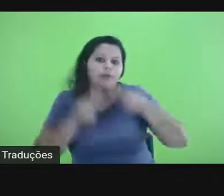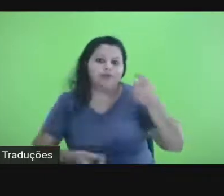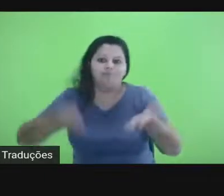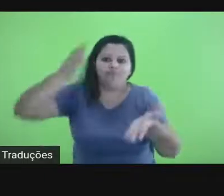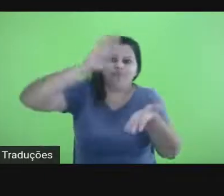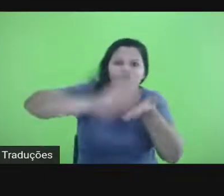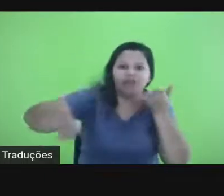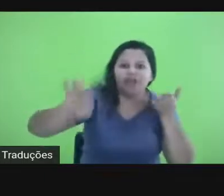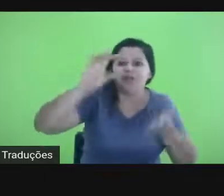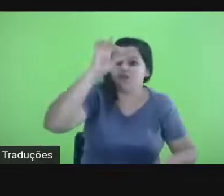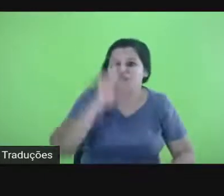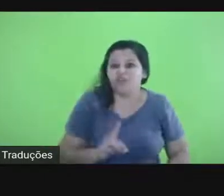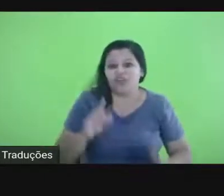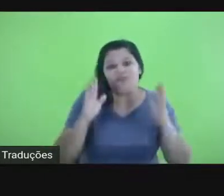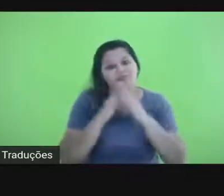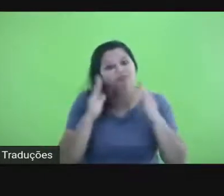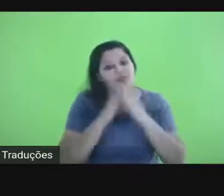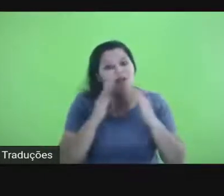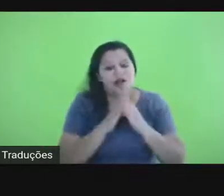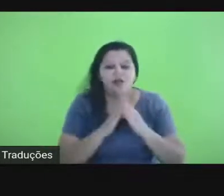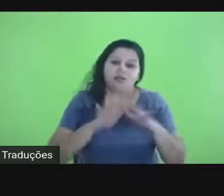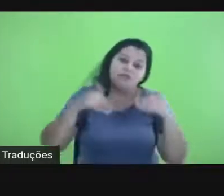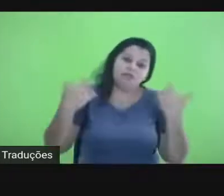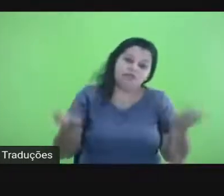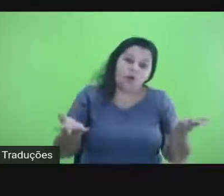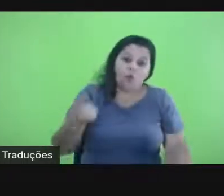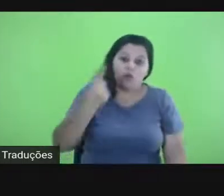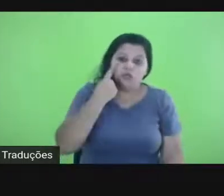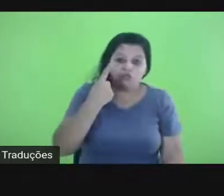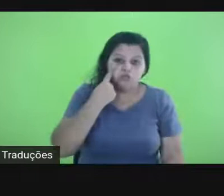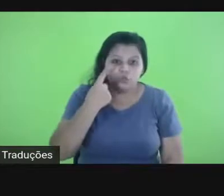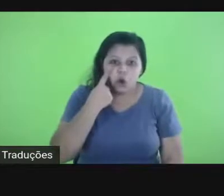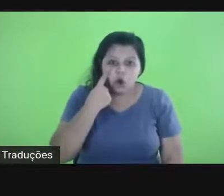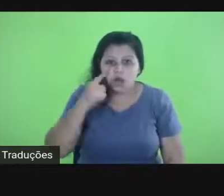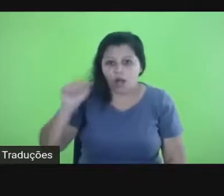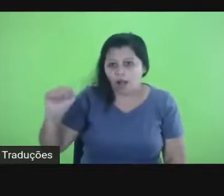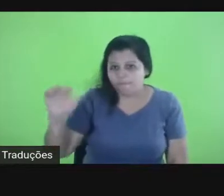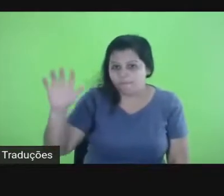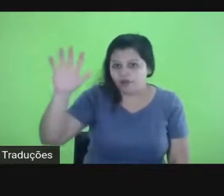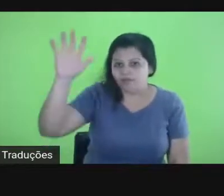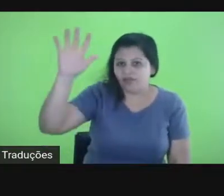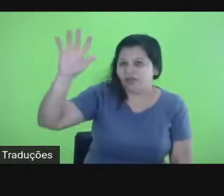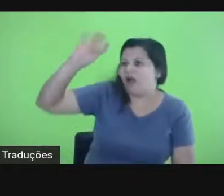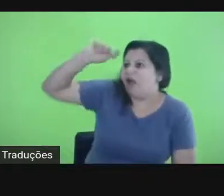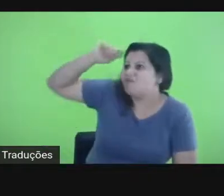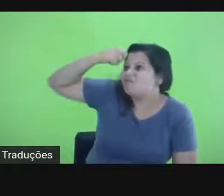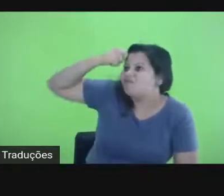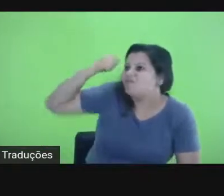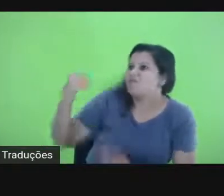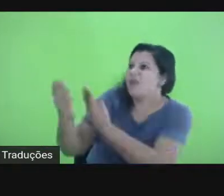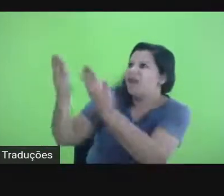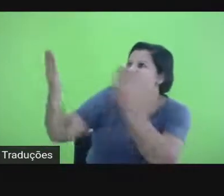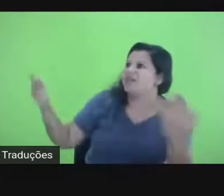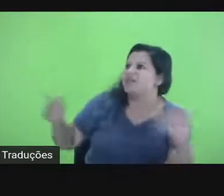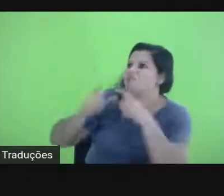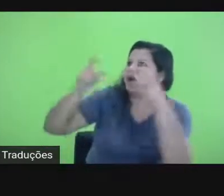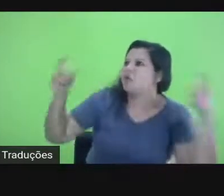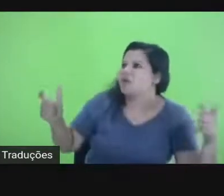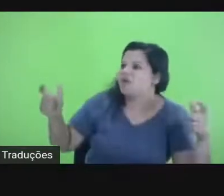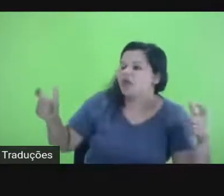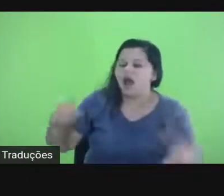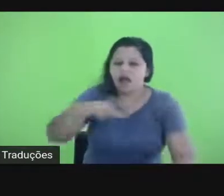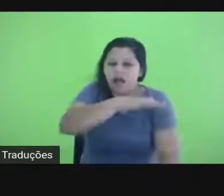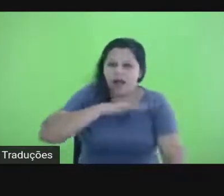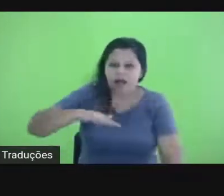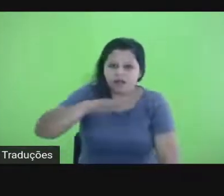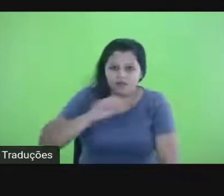de moradia, né? Então, quando a gente olha, a periferia é preta em sua maioria, as áreas